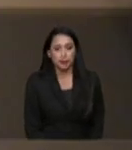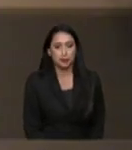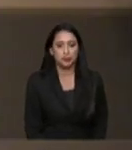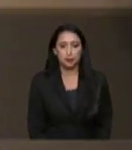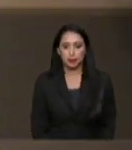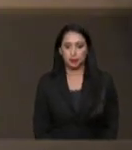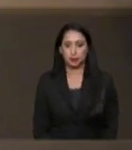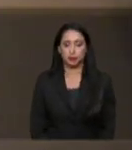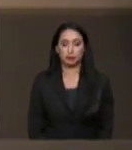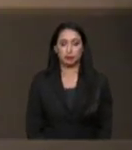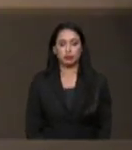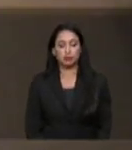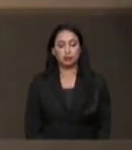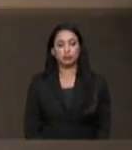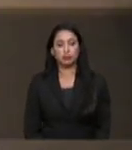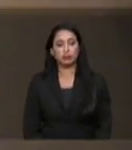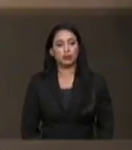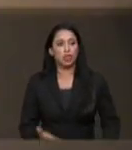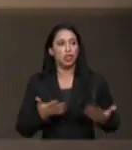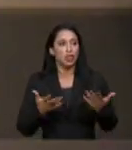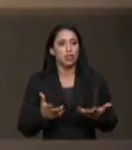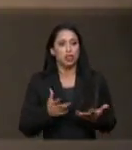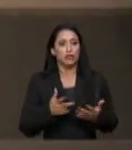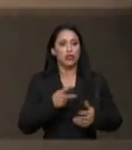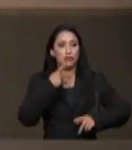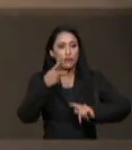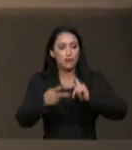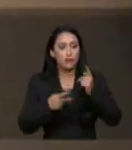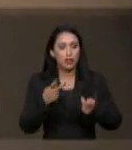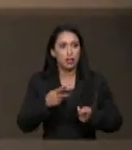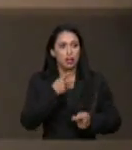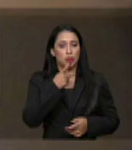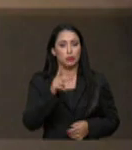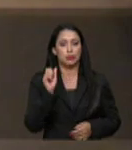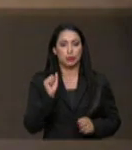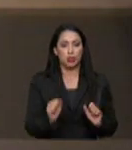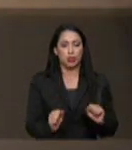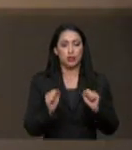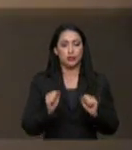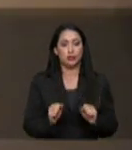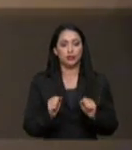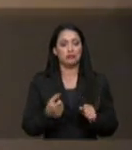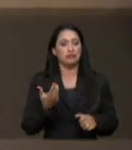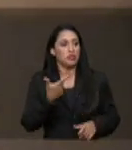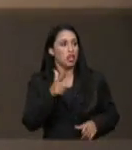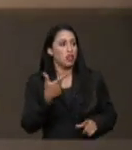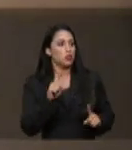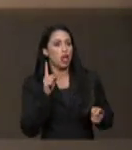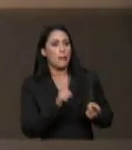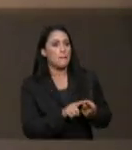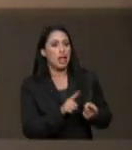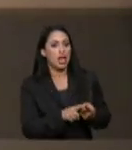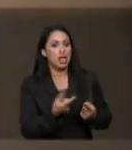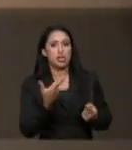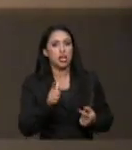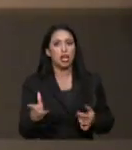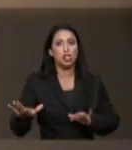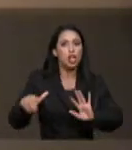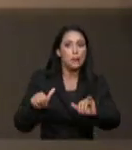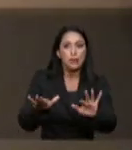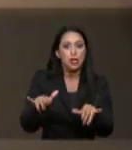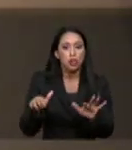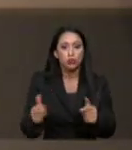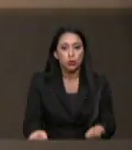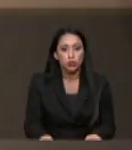e tem muitas das suas falas que não estava fazendo ameaças ou que não estava incentivando os outros